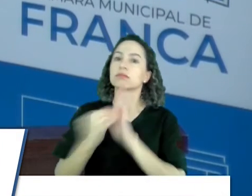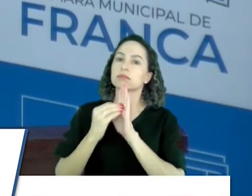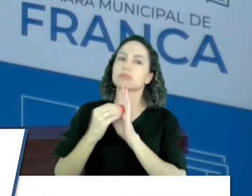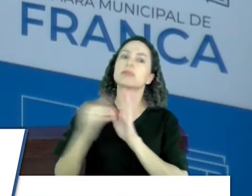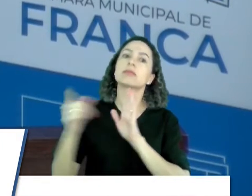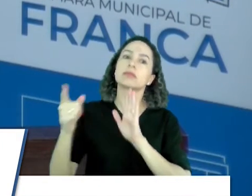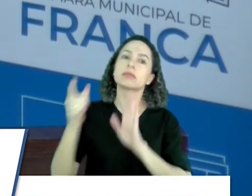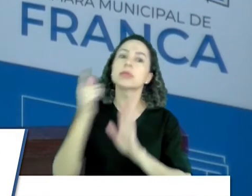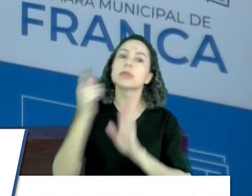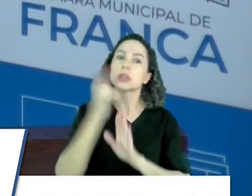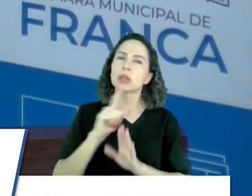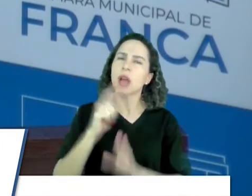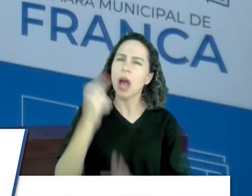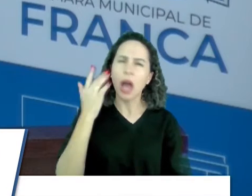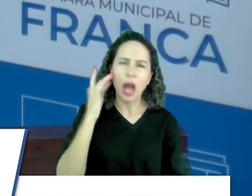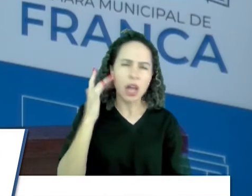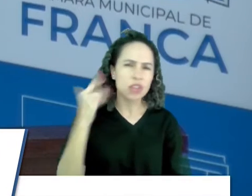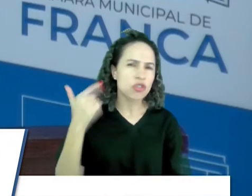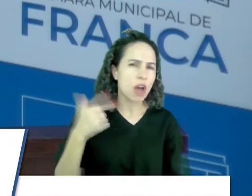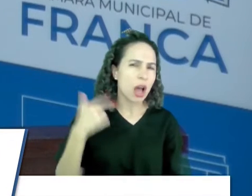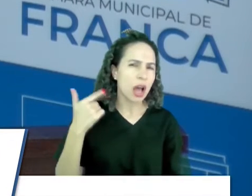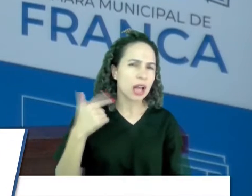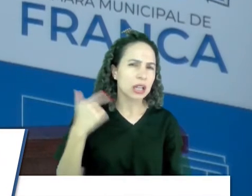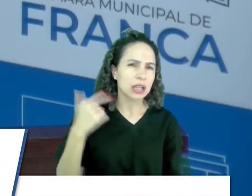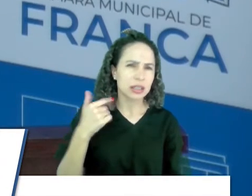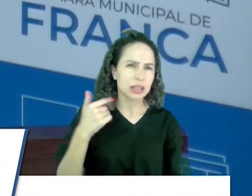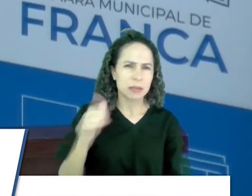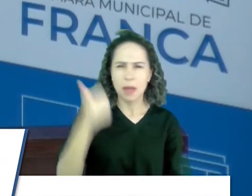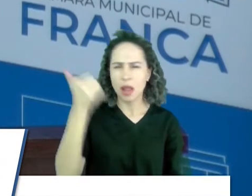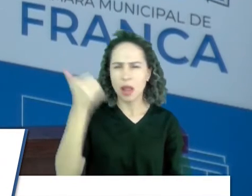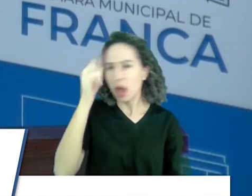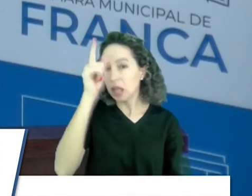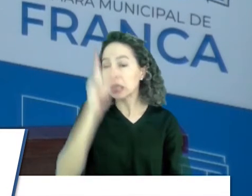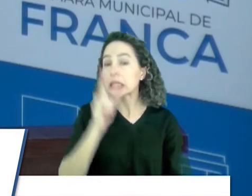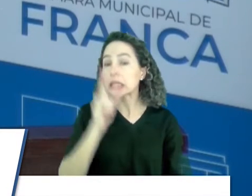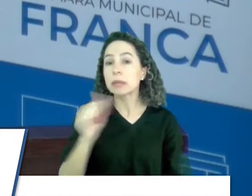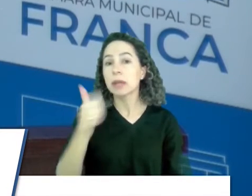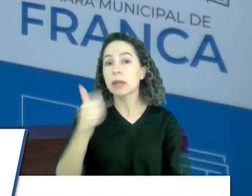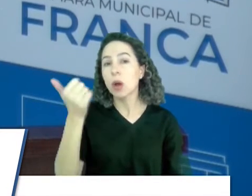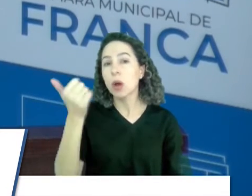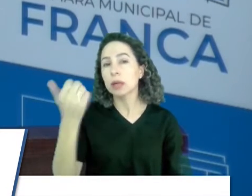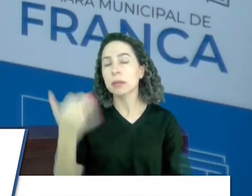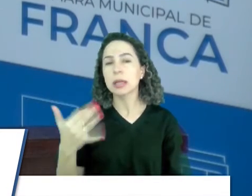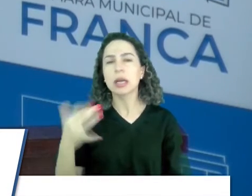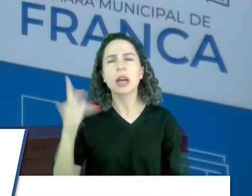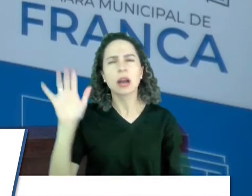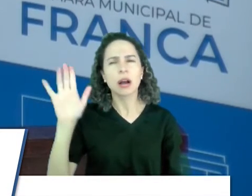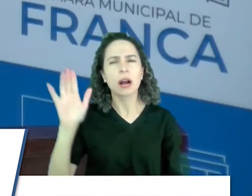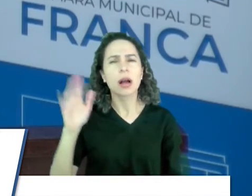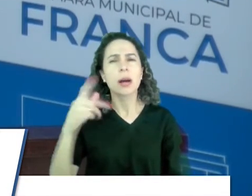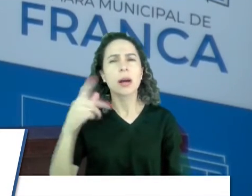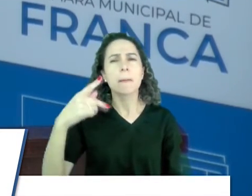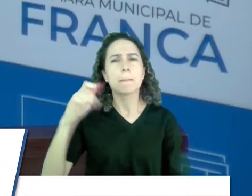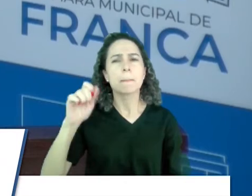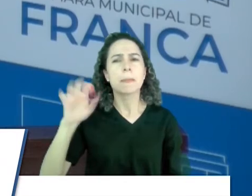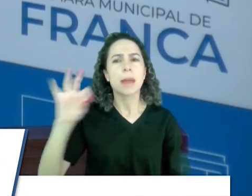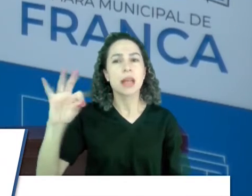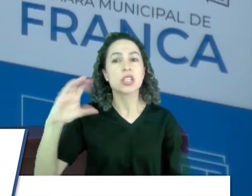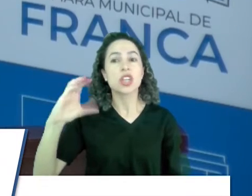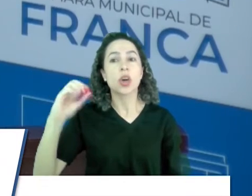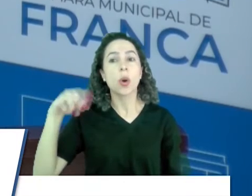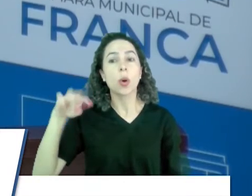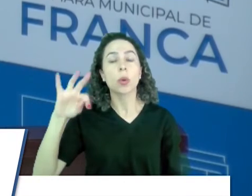acho que a Lindsay vai saber explicar melhor, teve um outro... Tem o Pet Container, que